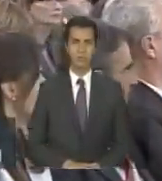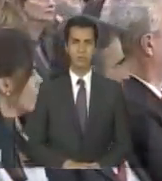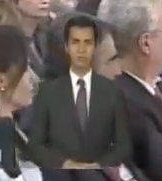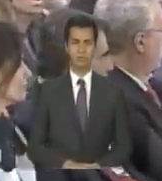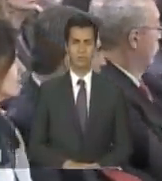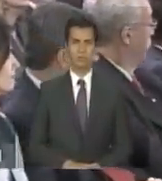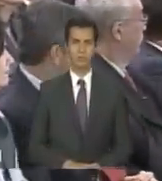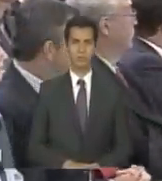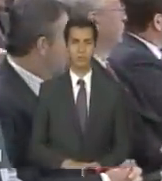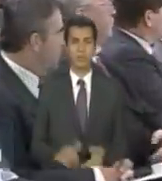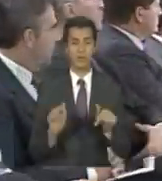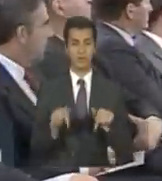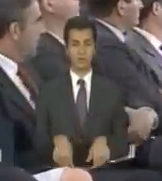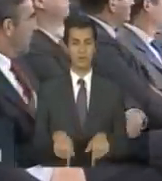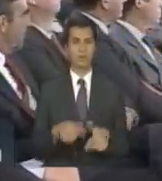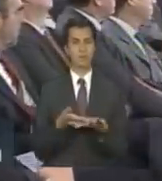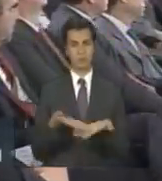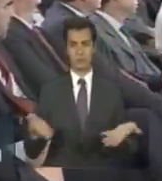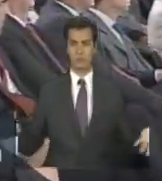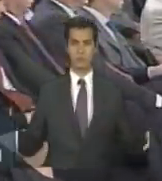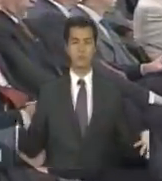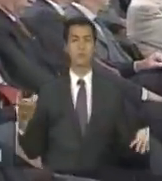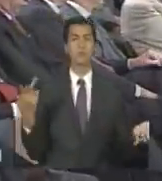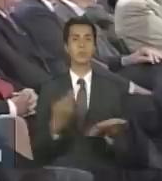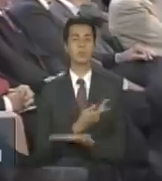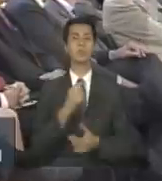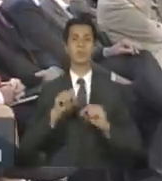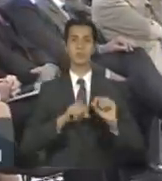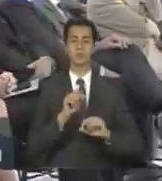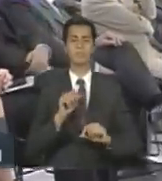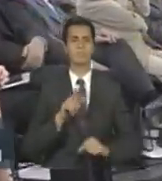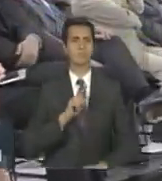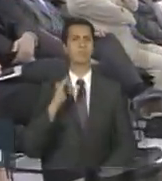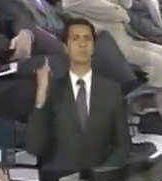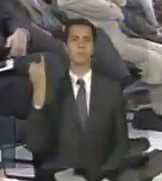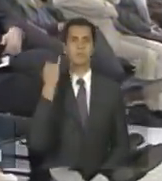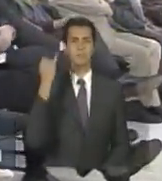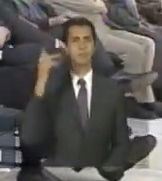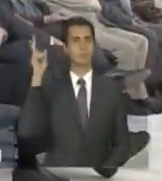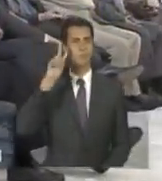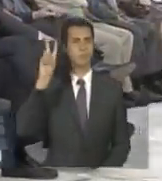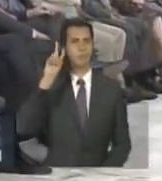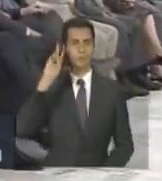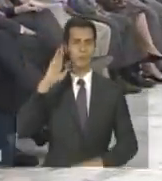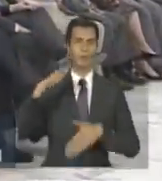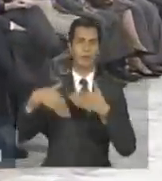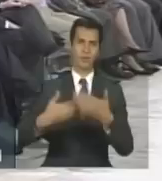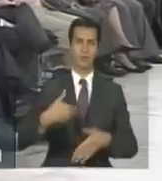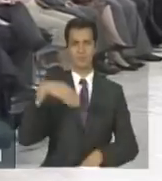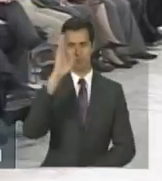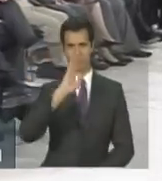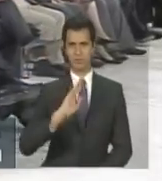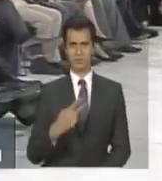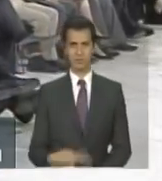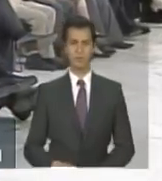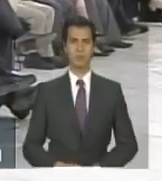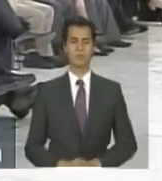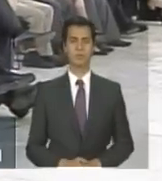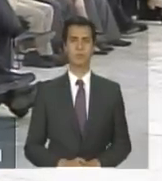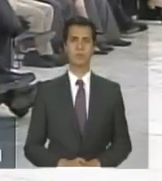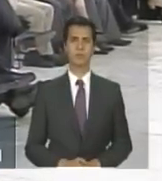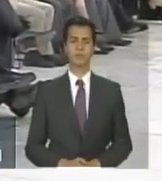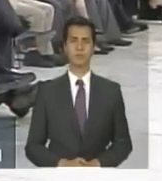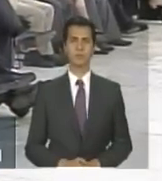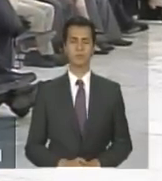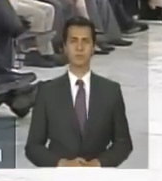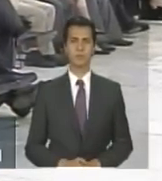Essa cerimônia, para mim, é um marco na história recente do nosso país.